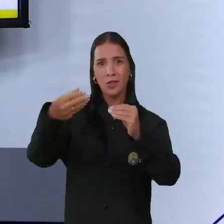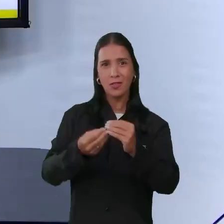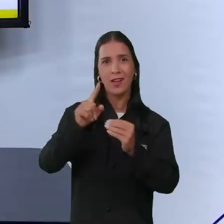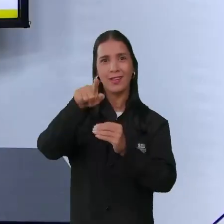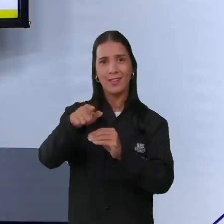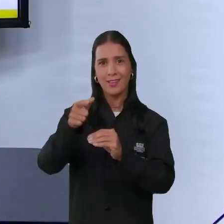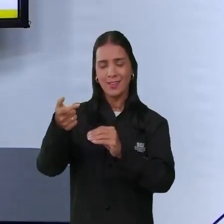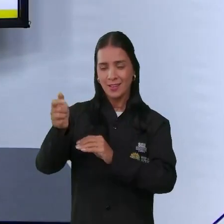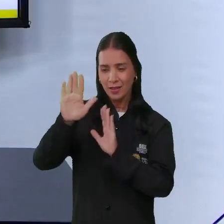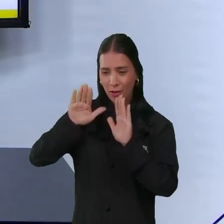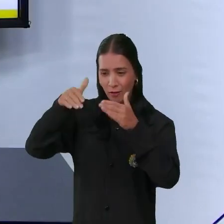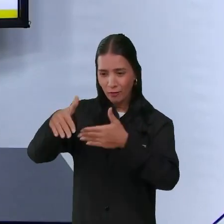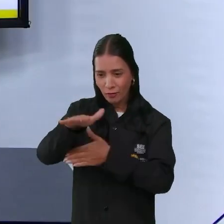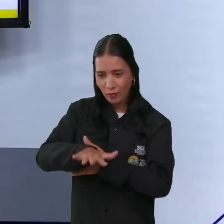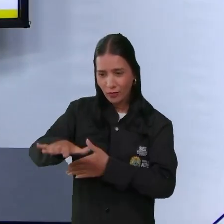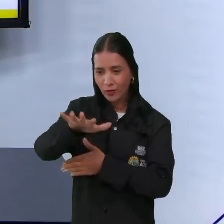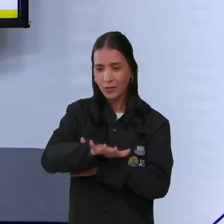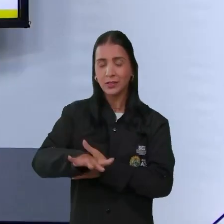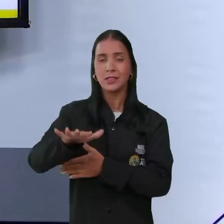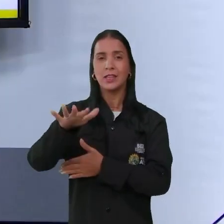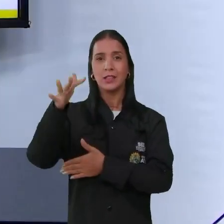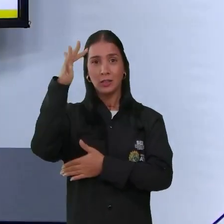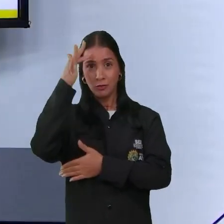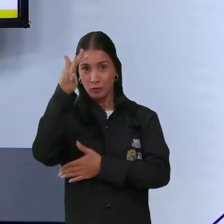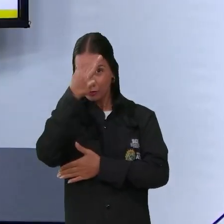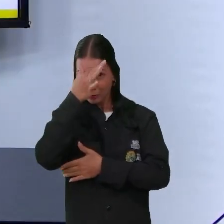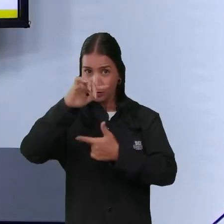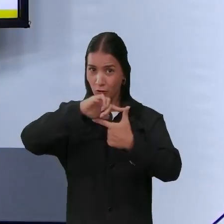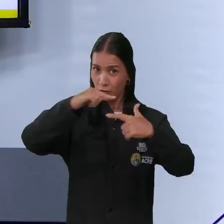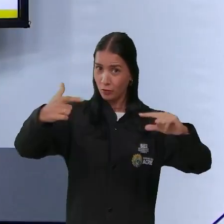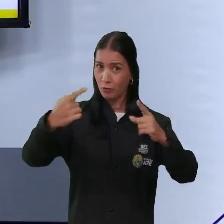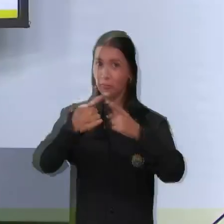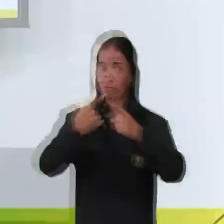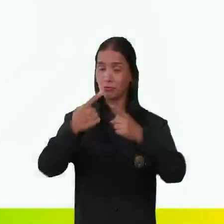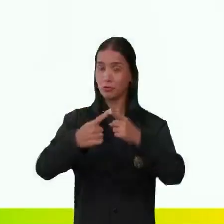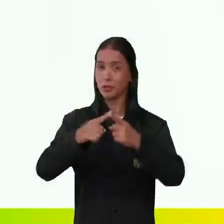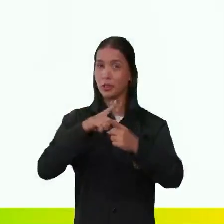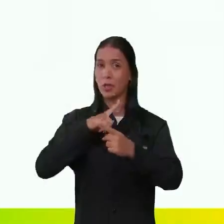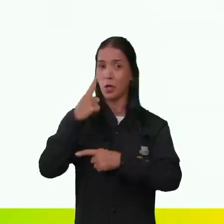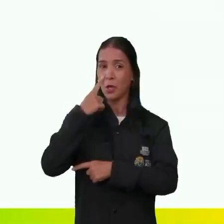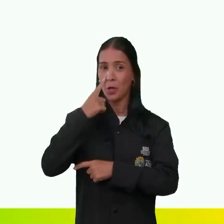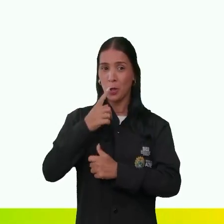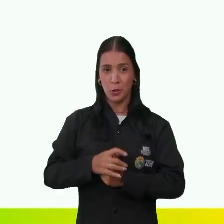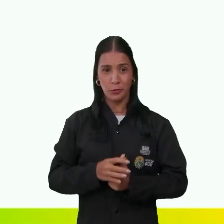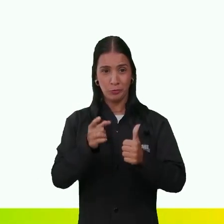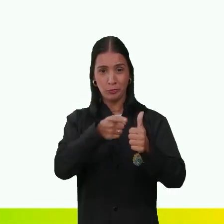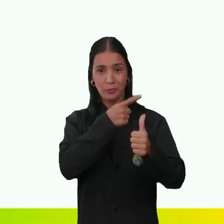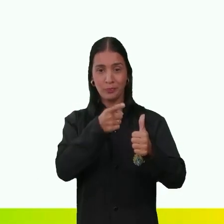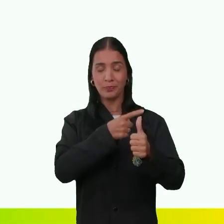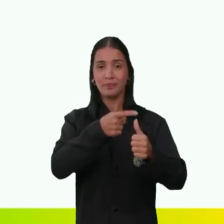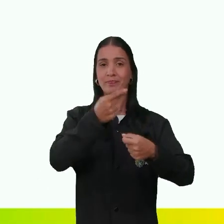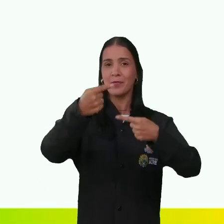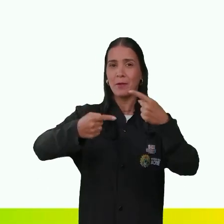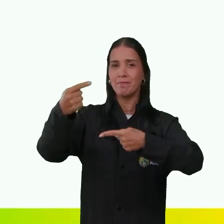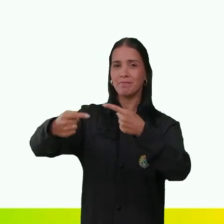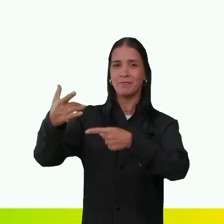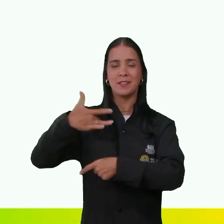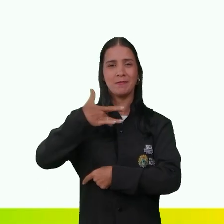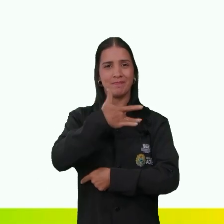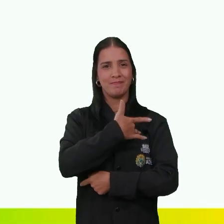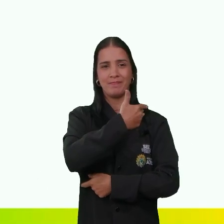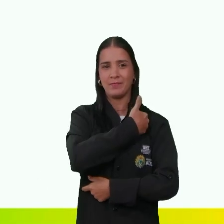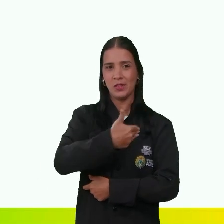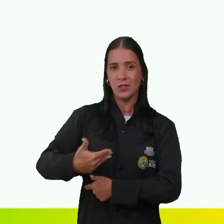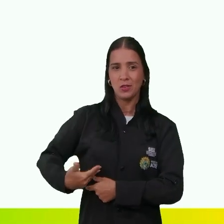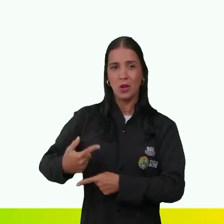filosofia contemporânea. Num primeiro momento, nós temos aí políticas de saúde pública. Então,